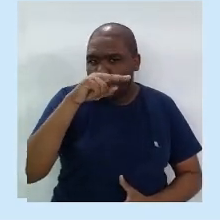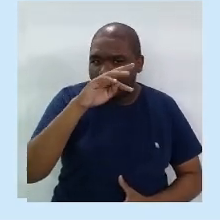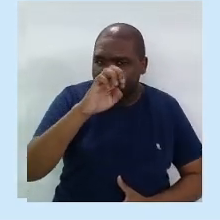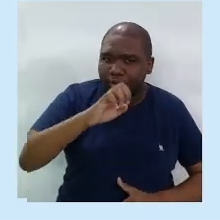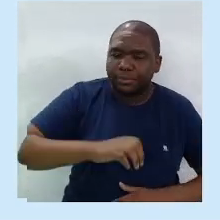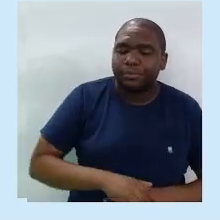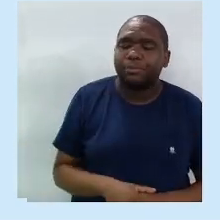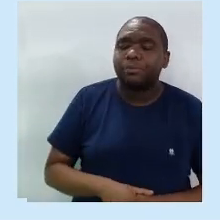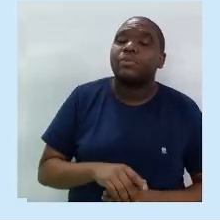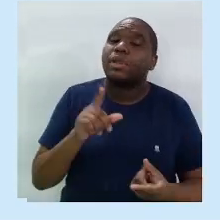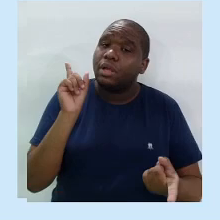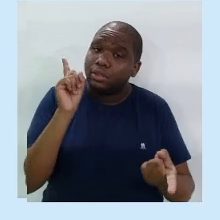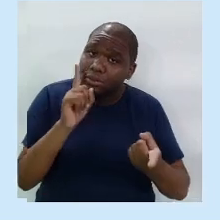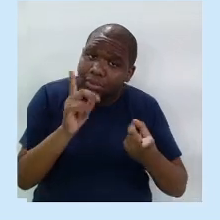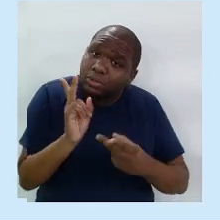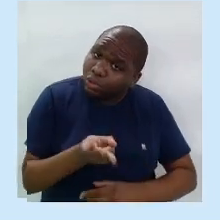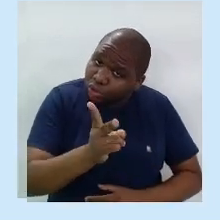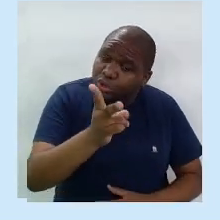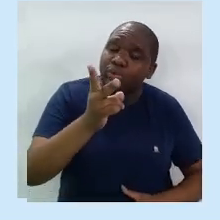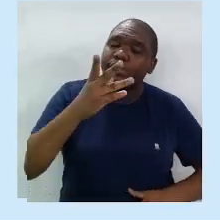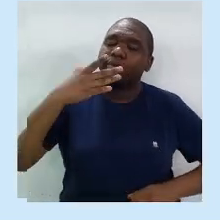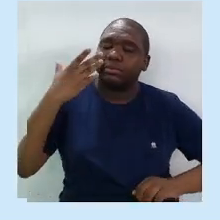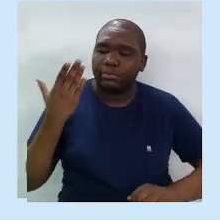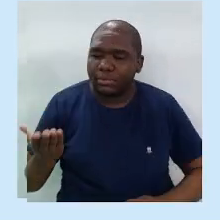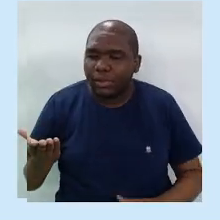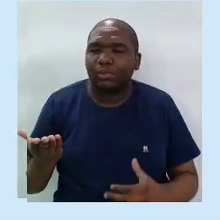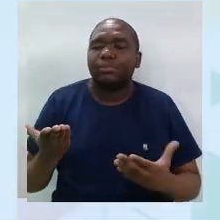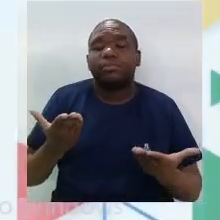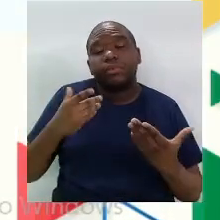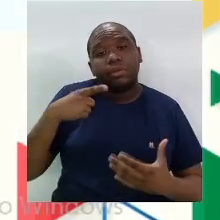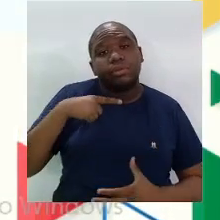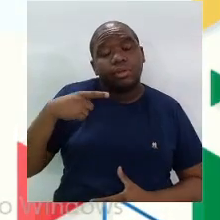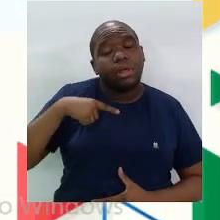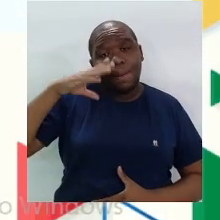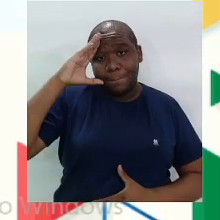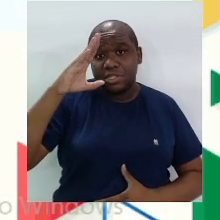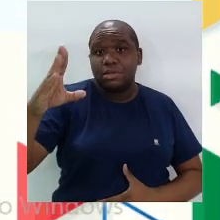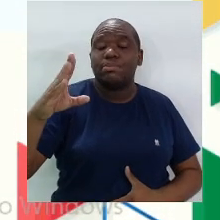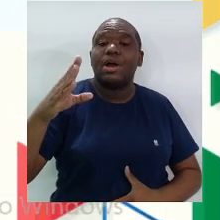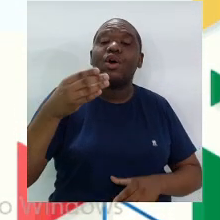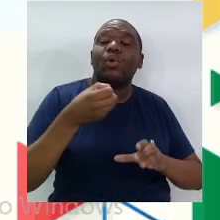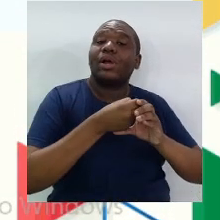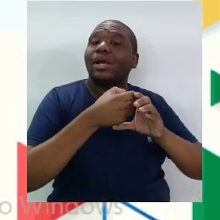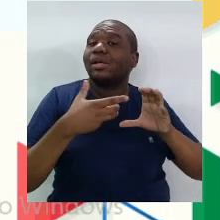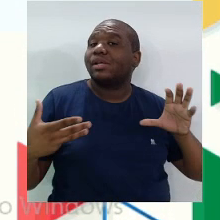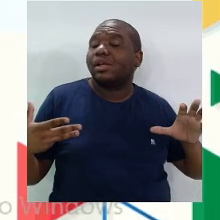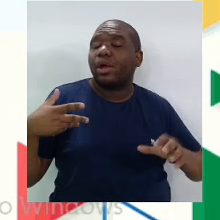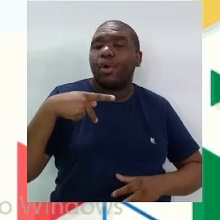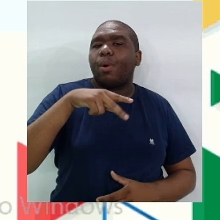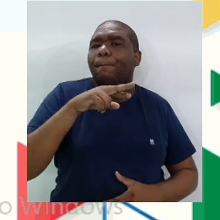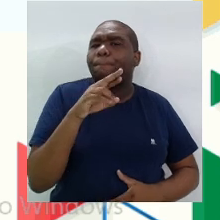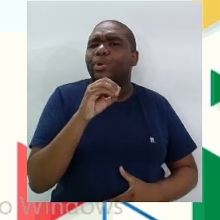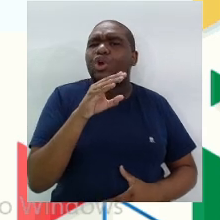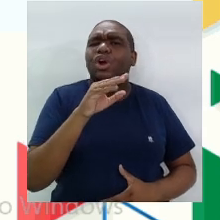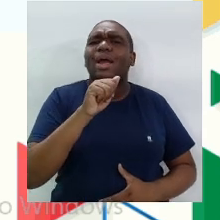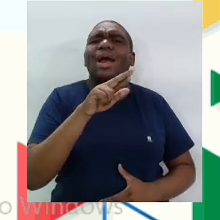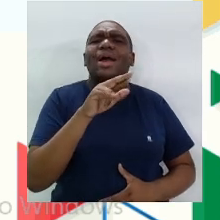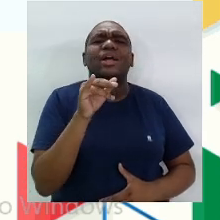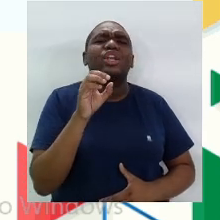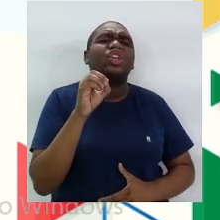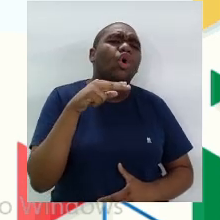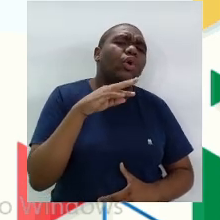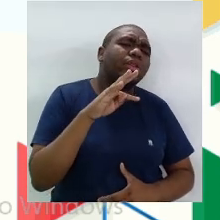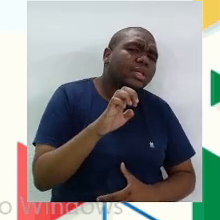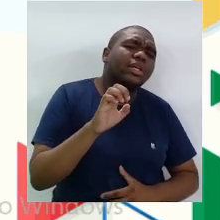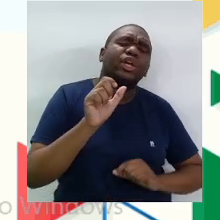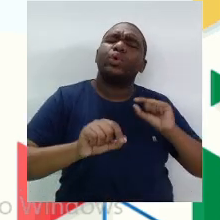tratando ainda da célula procarionte, a principal característica de uma célula procarionte é